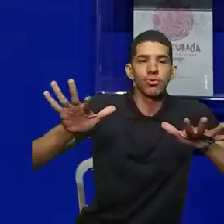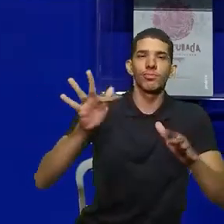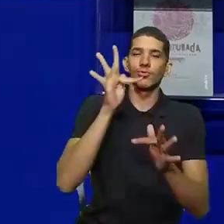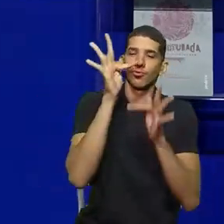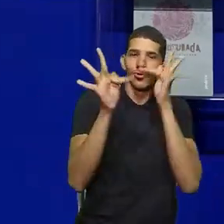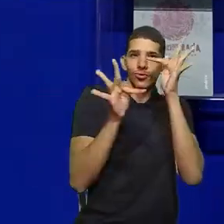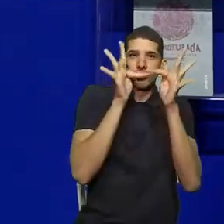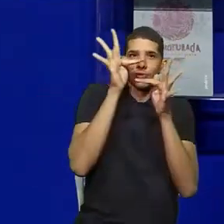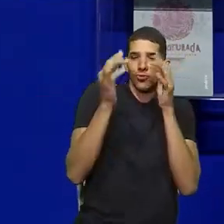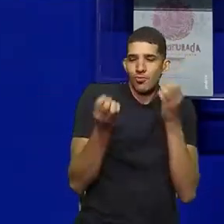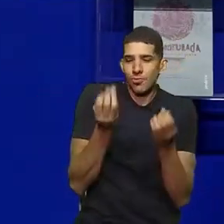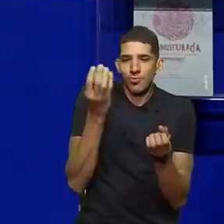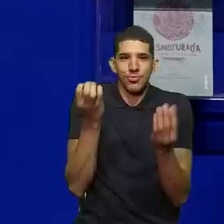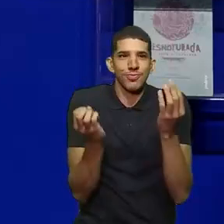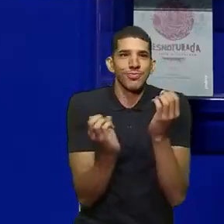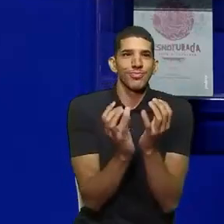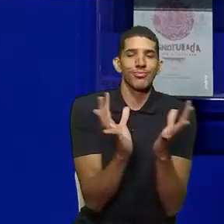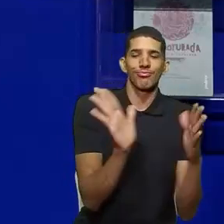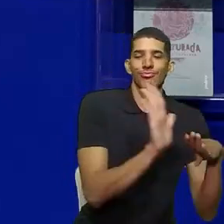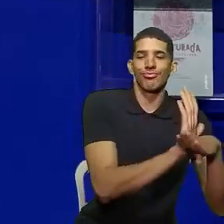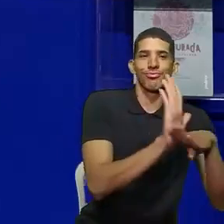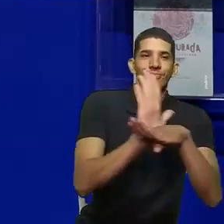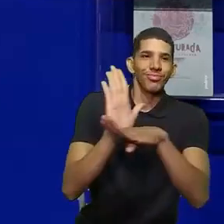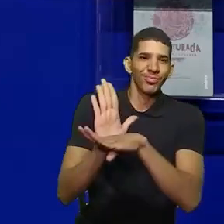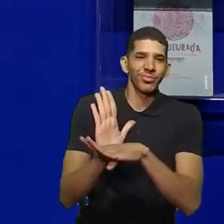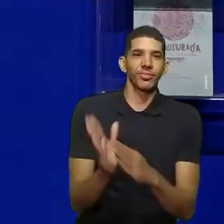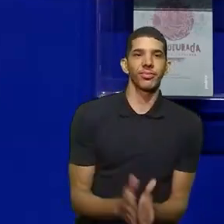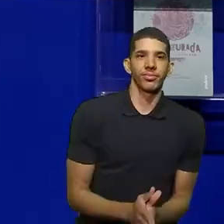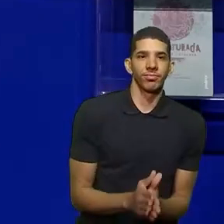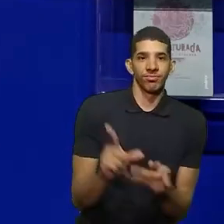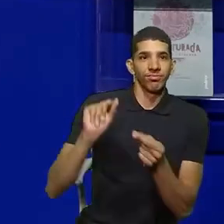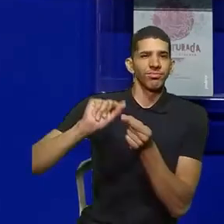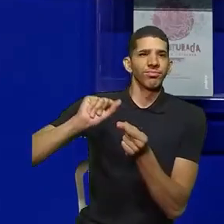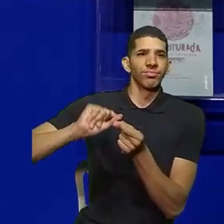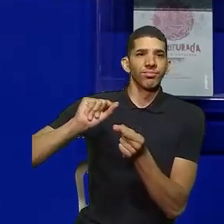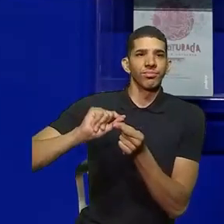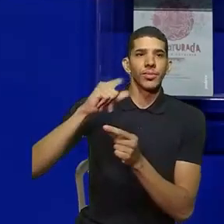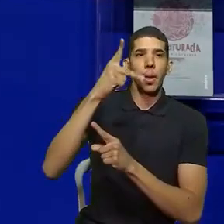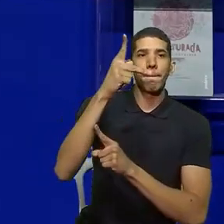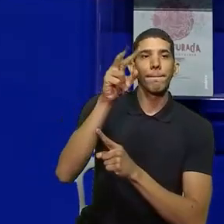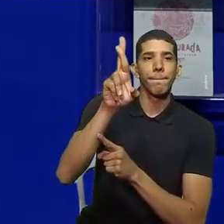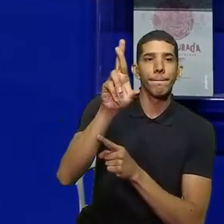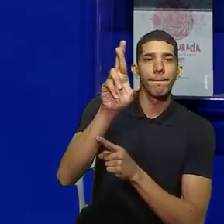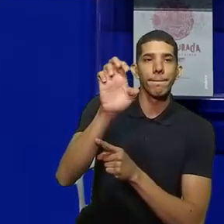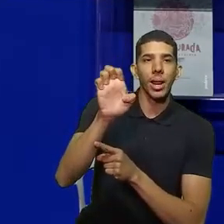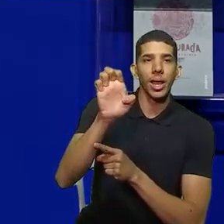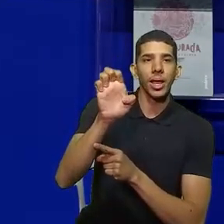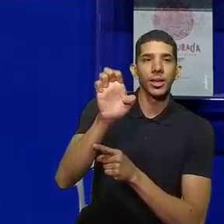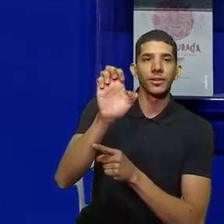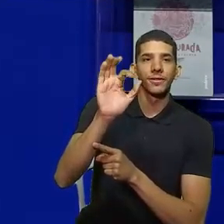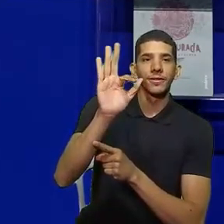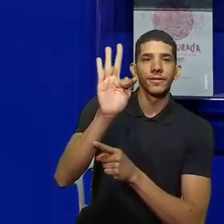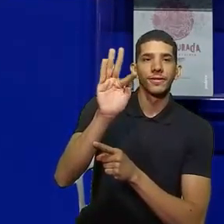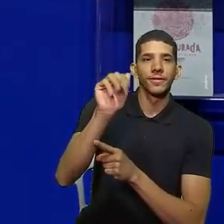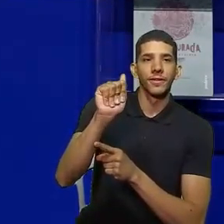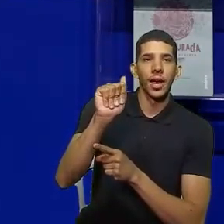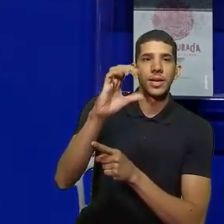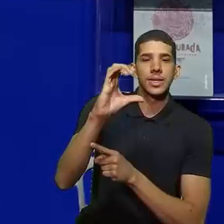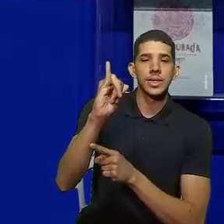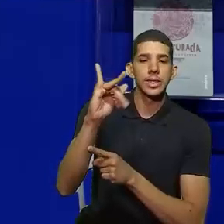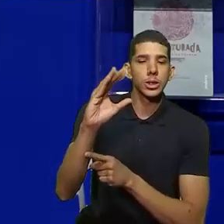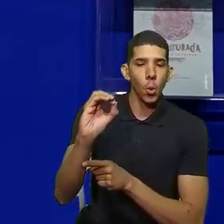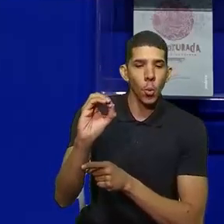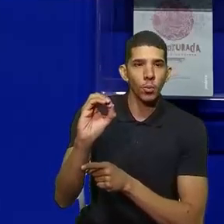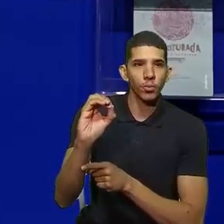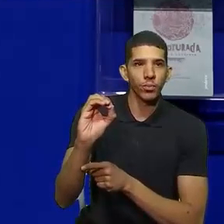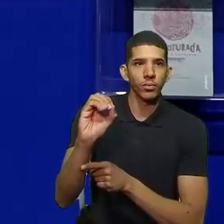Eu quero fazer o prefácio. Por quê? Porque esse texto de Dona Rosinha também me